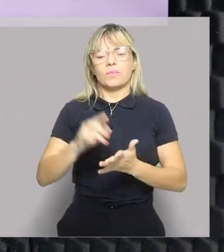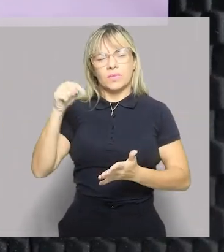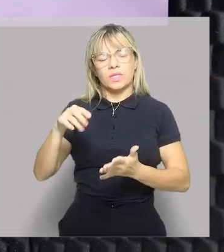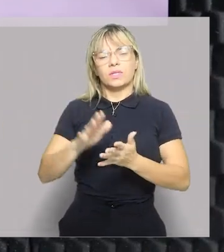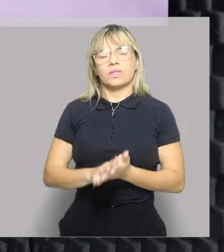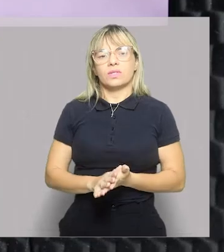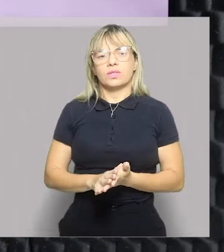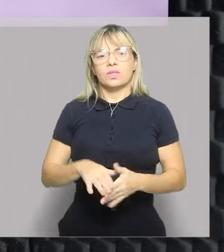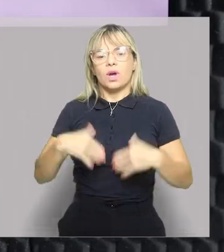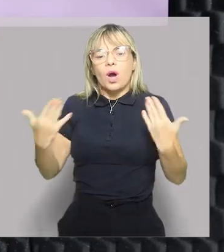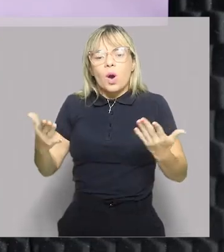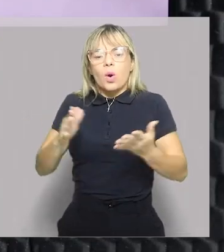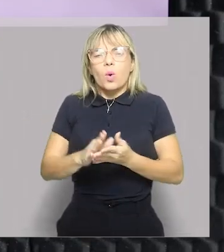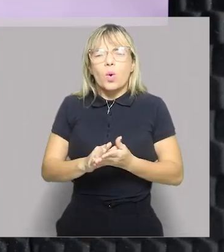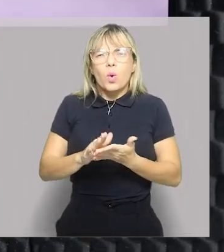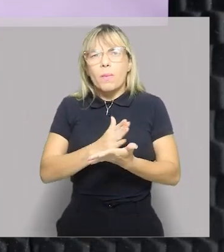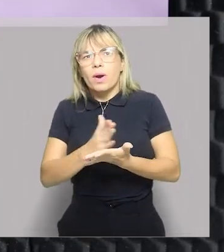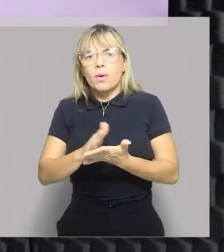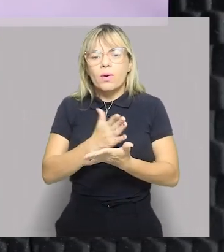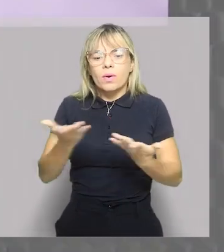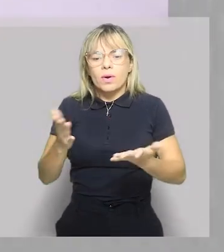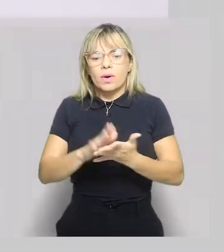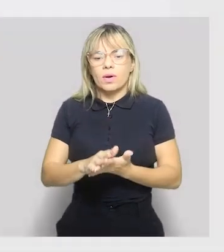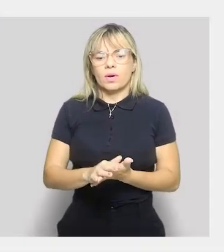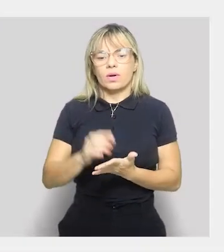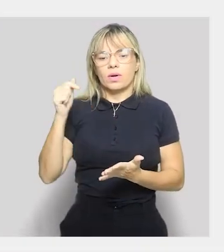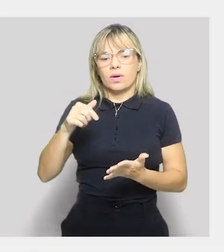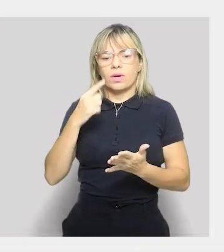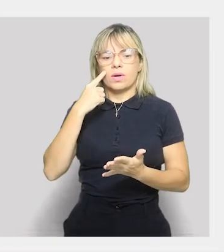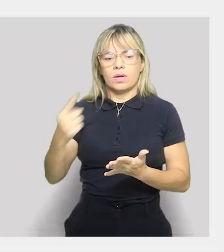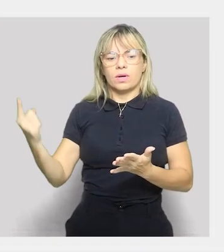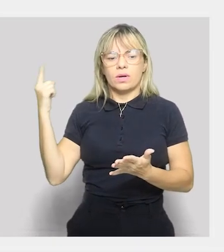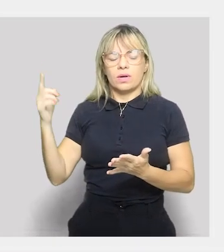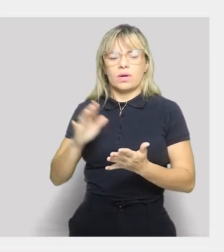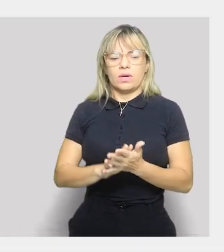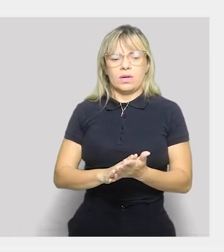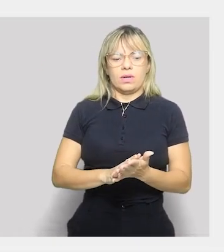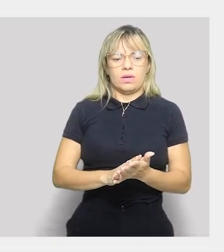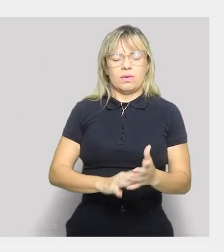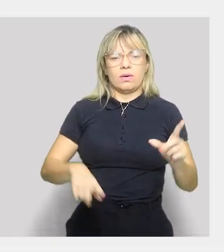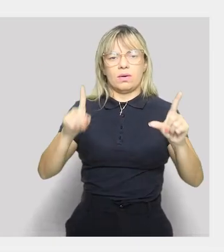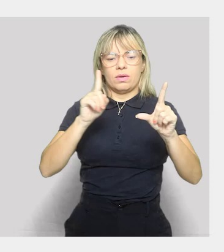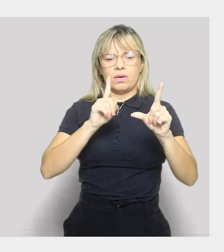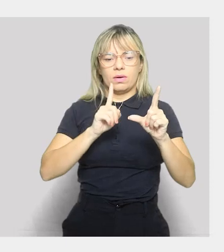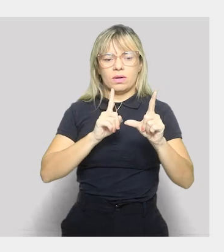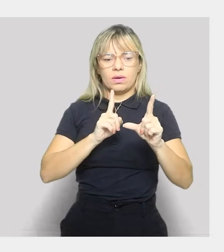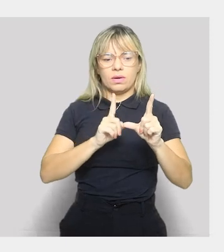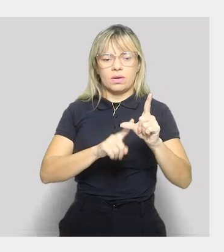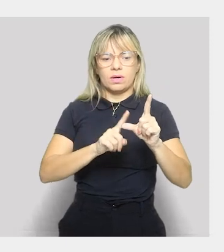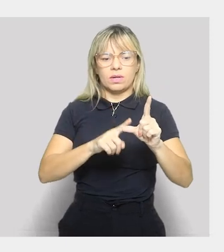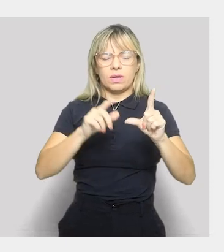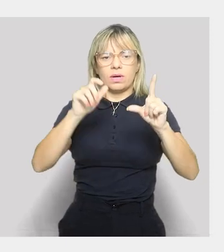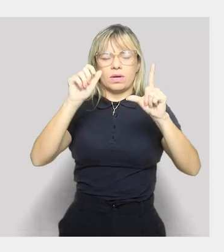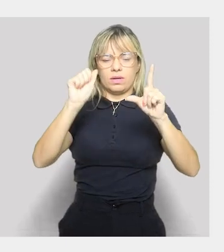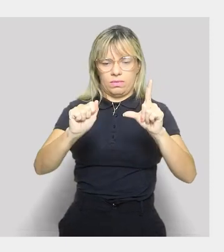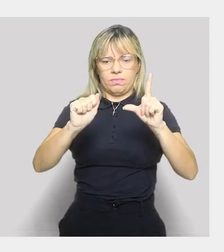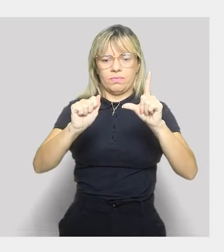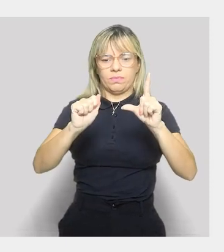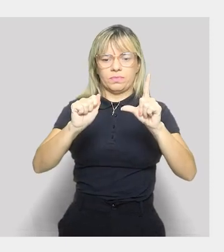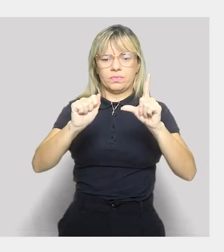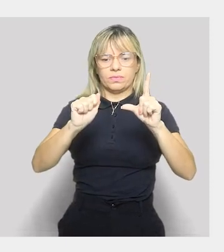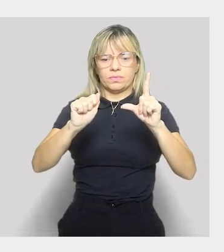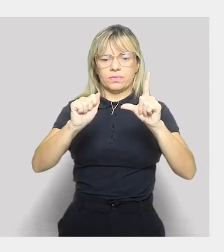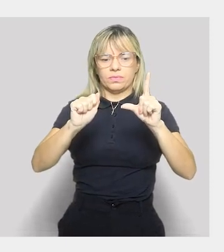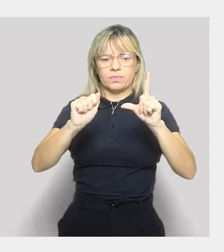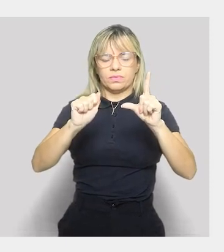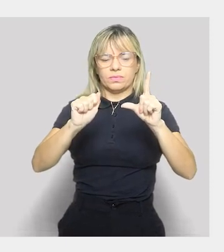verbo transitivo indireto. Então, opção correta, letra B. Ou letra A, certo?